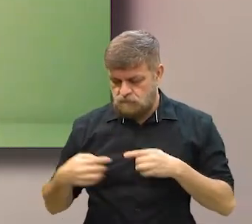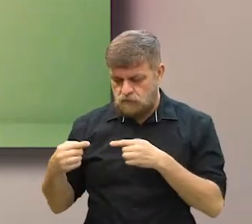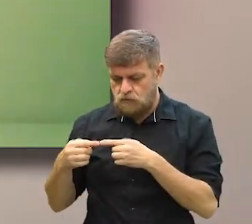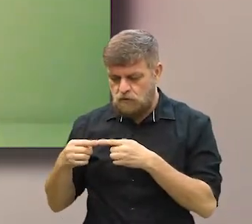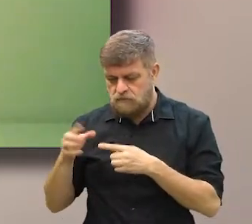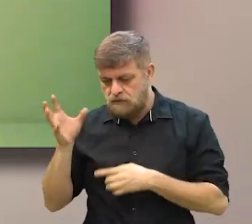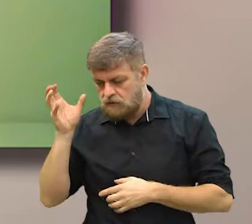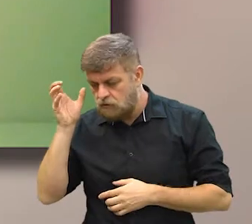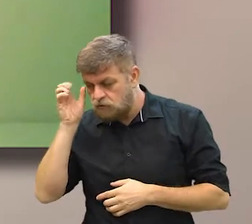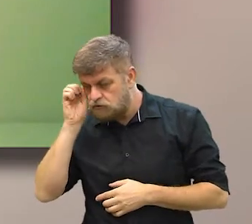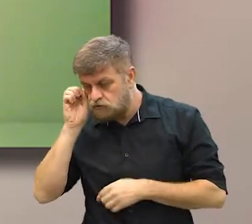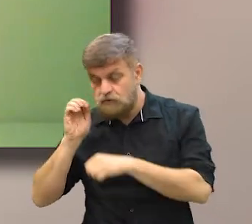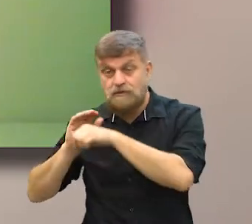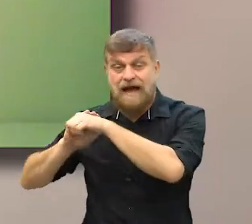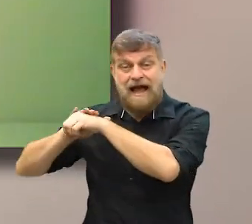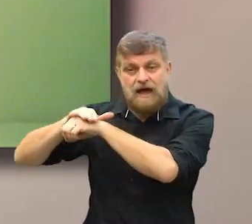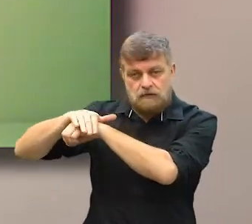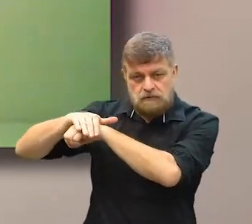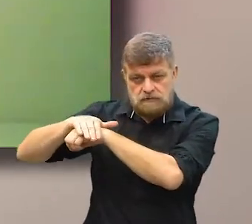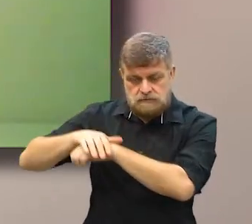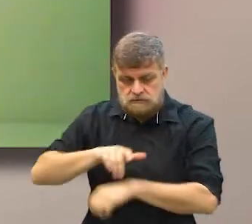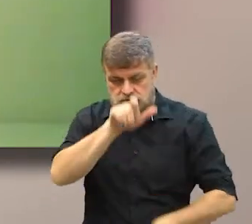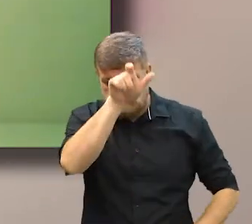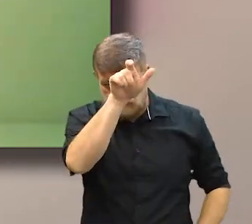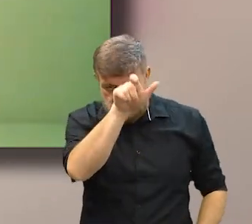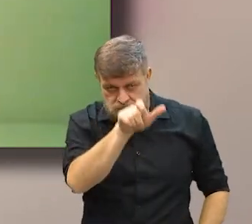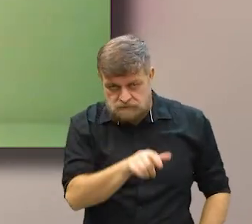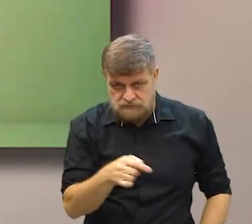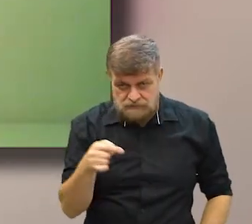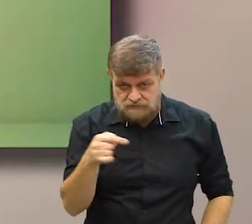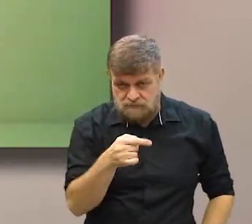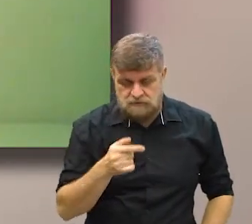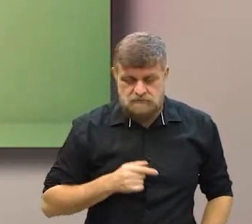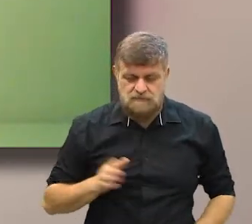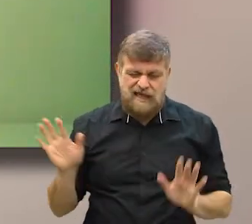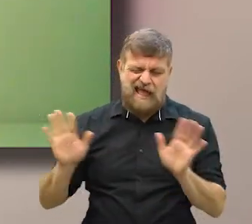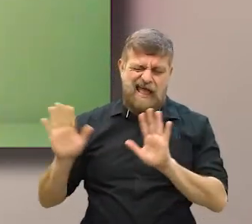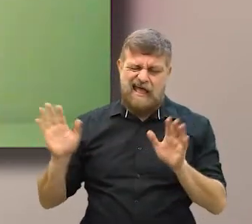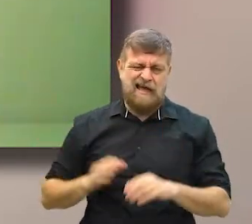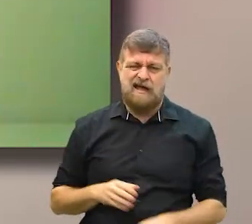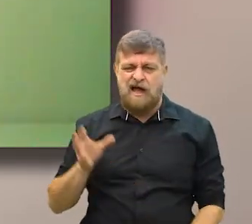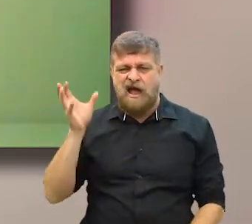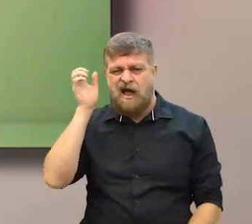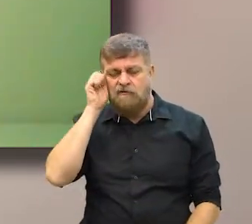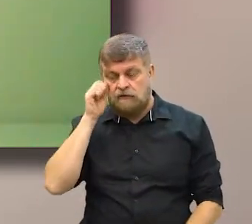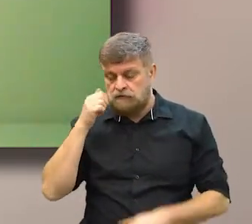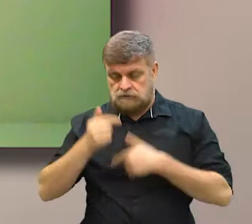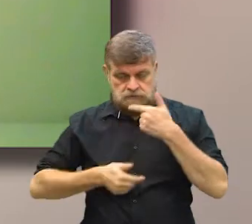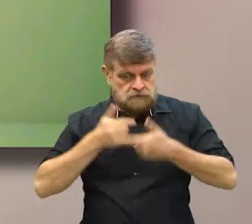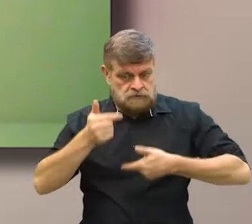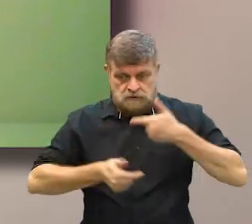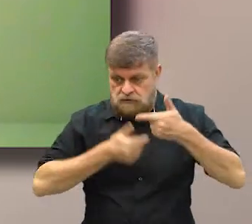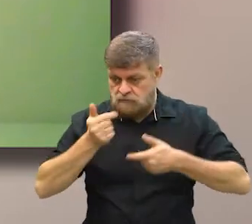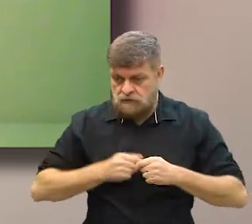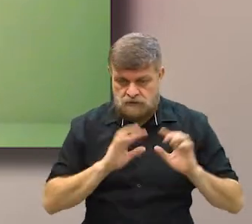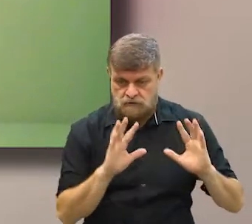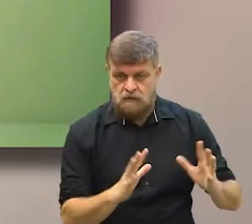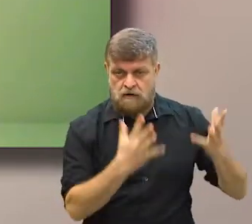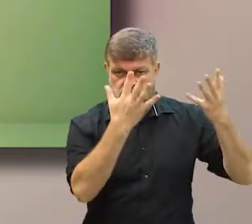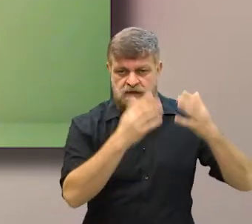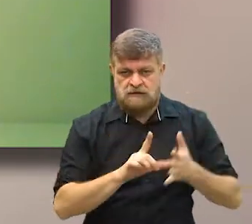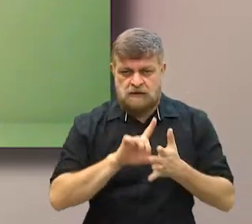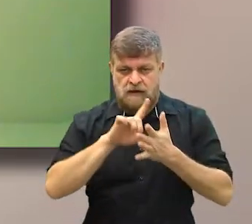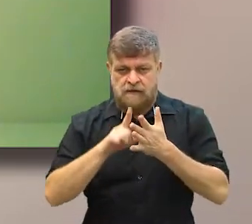associam ao sono noturno. Se o indivíduo, além de privar-se do sono noturno, trabalhando, fazendo